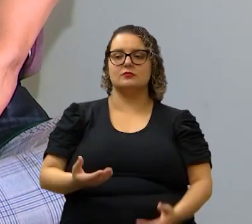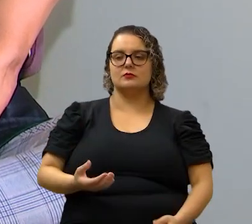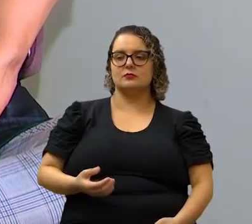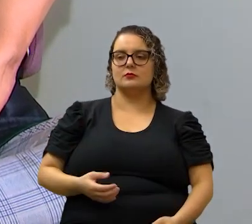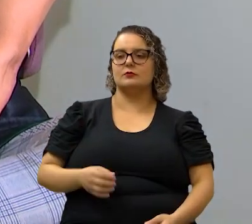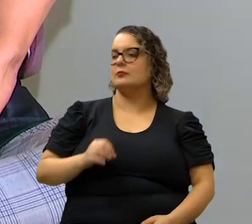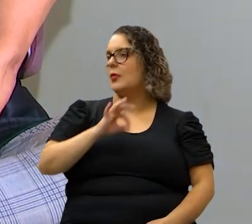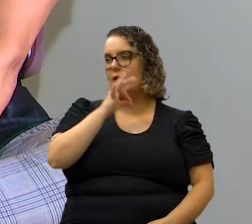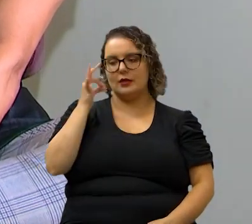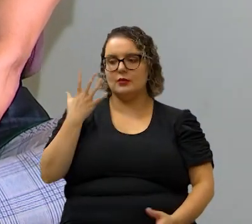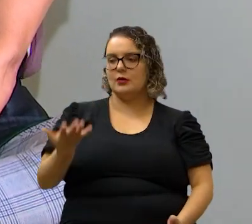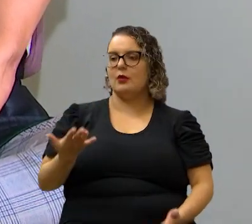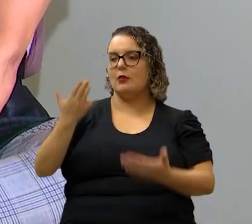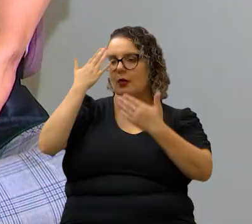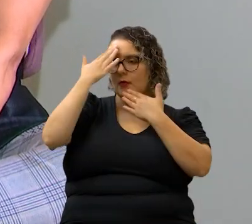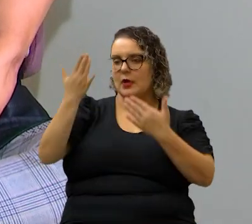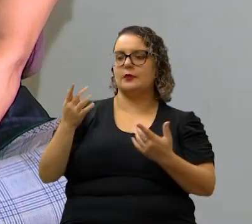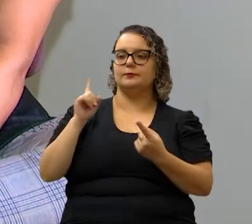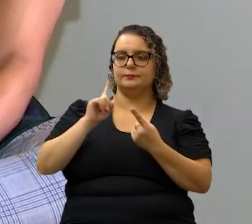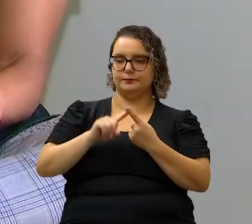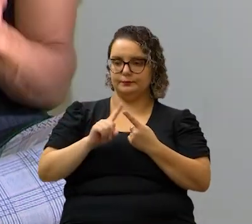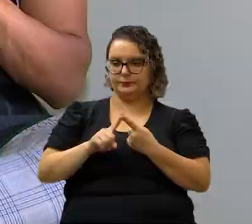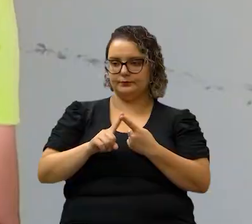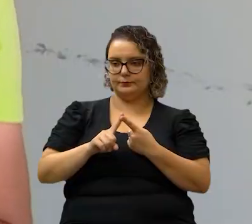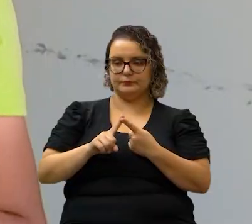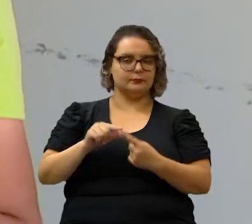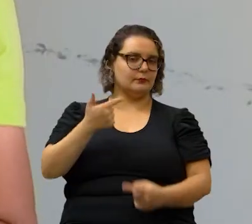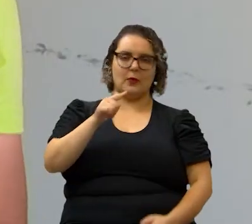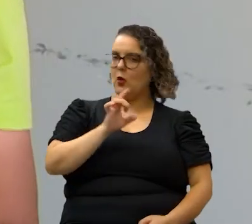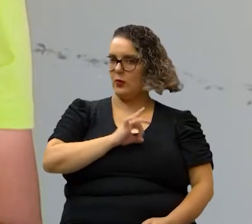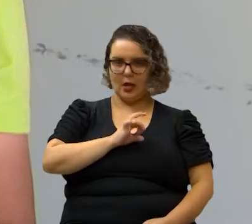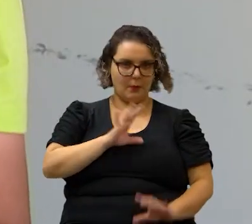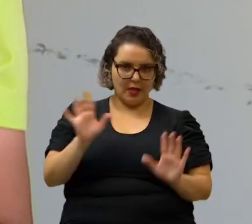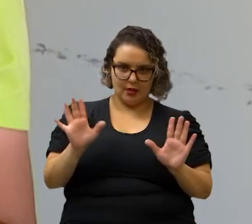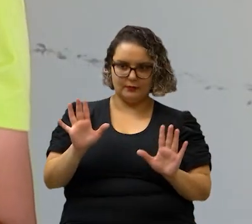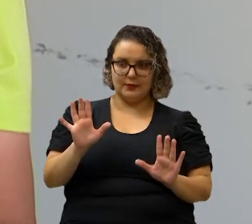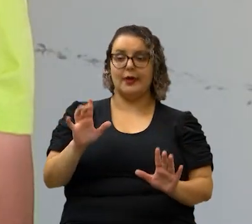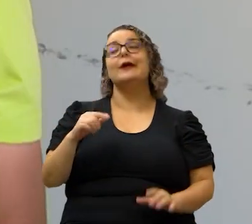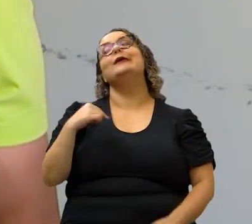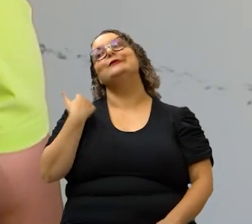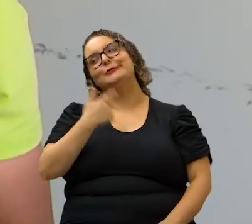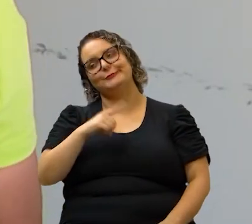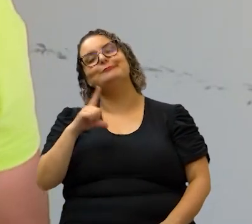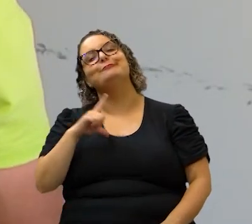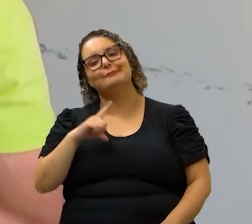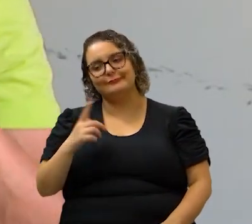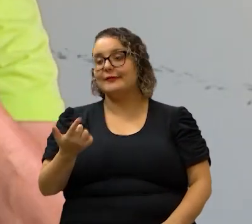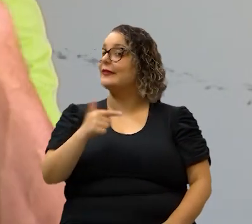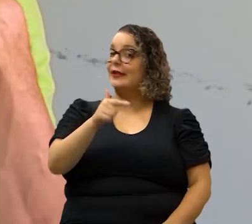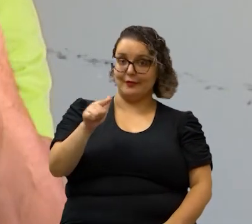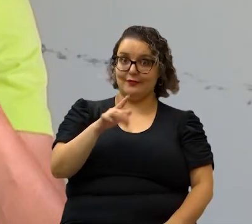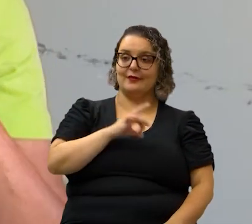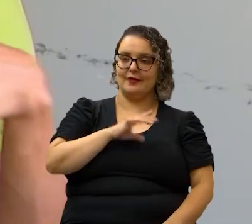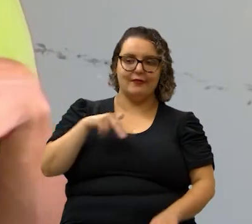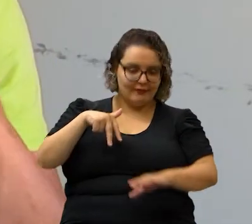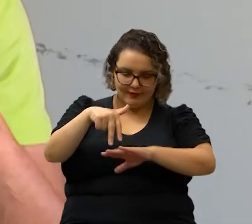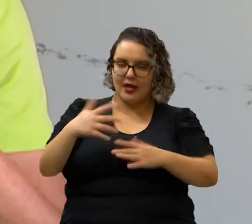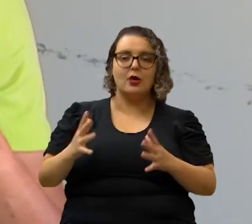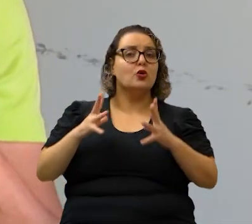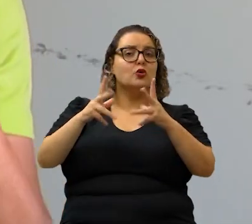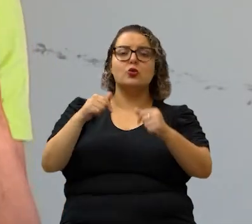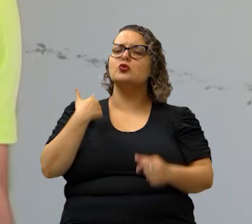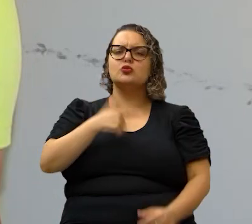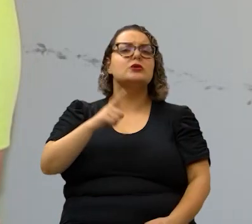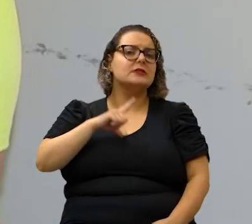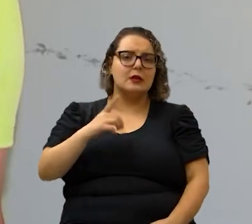de cara. Super, obrigado. Primeiro, não tenha medo, por mais que nós temos. Então, não tenha, mas tem. Eu